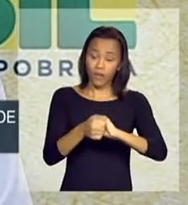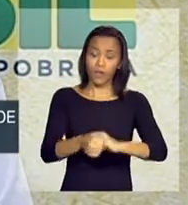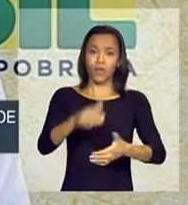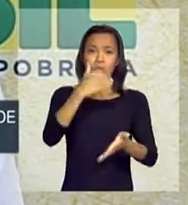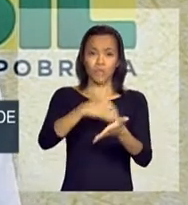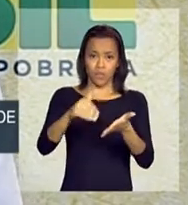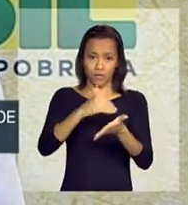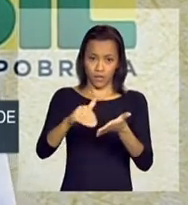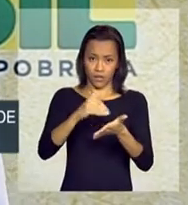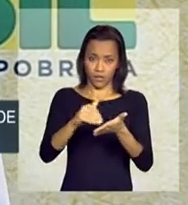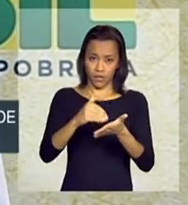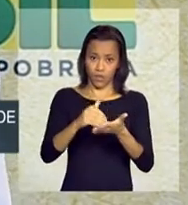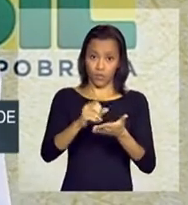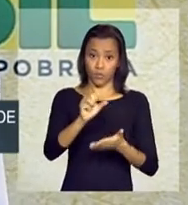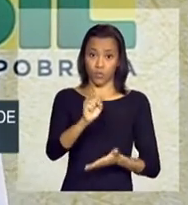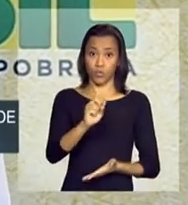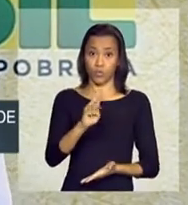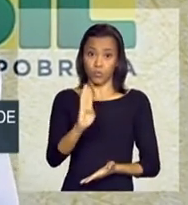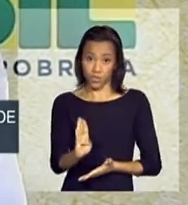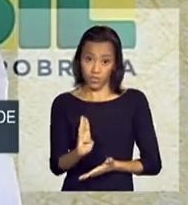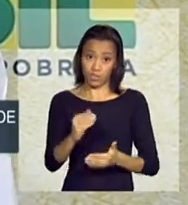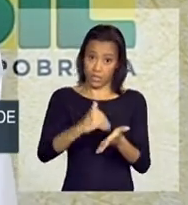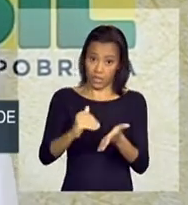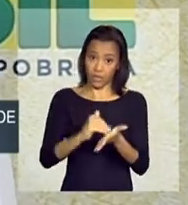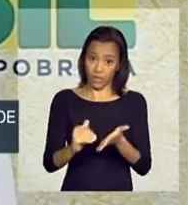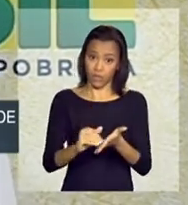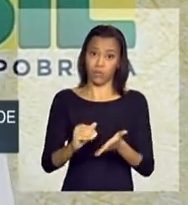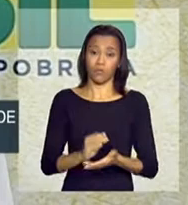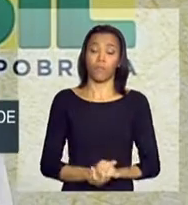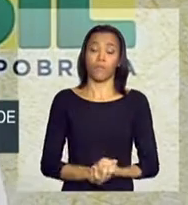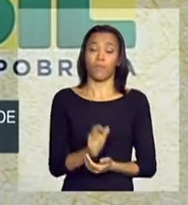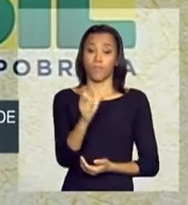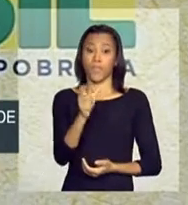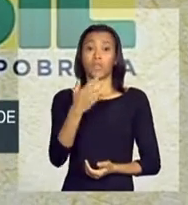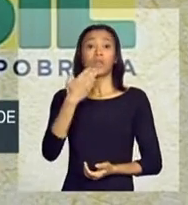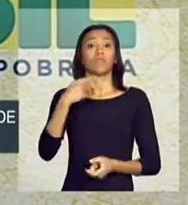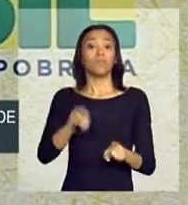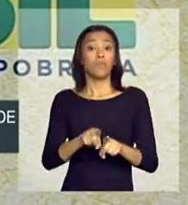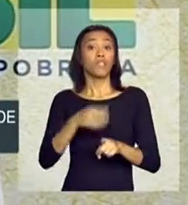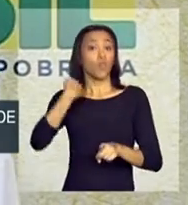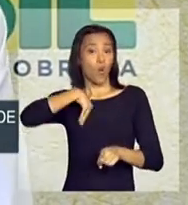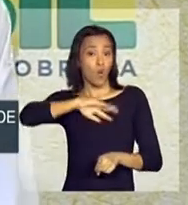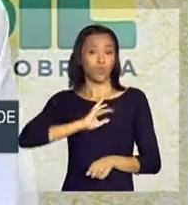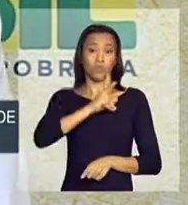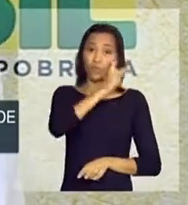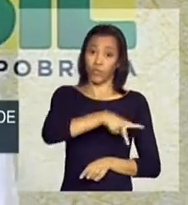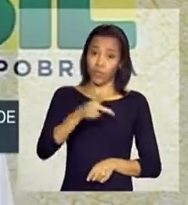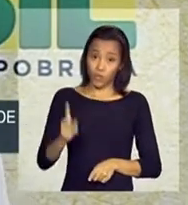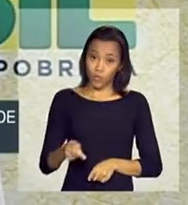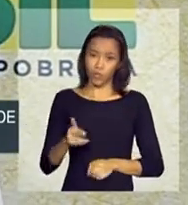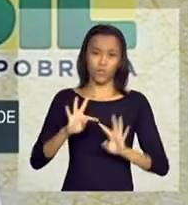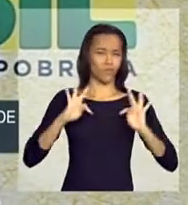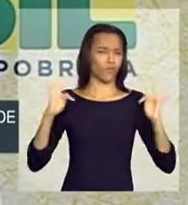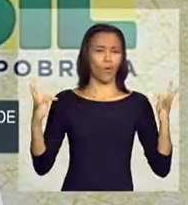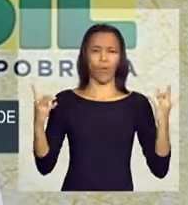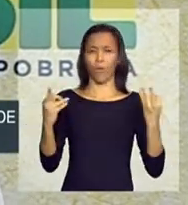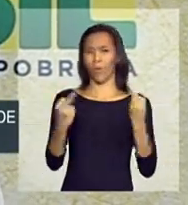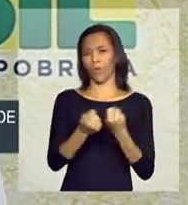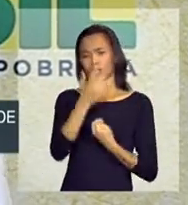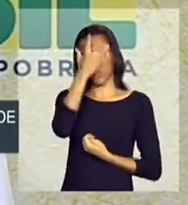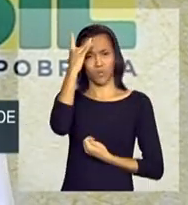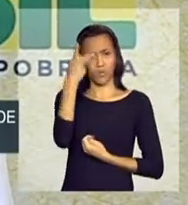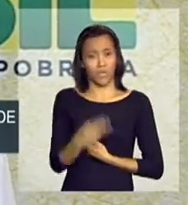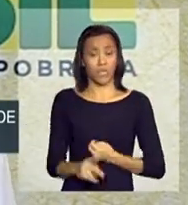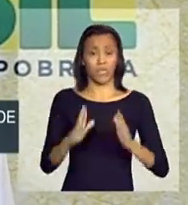subsecretário SAC da secretaria de educação e de saúde todos nossos professores a comunidade escolar que